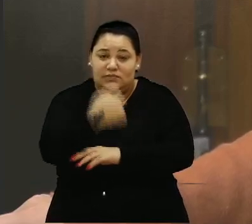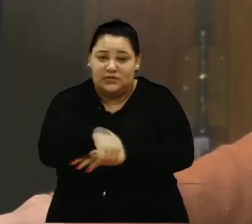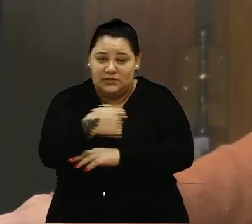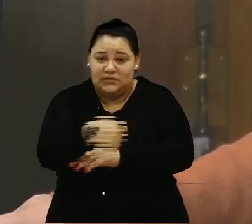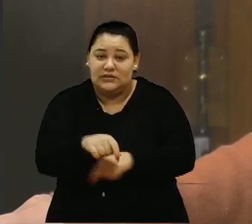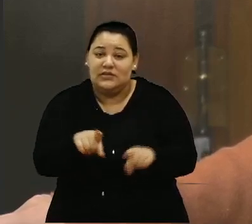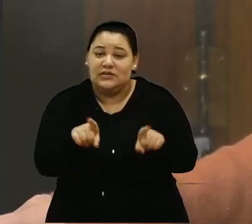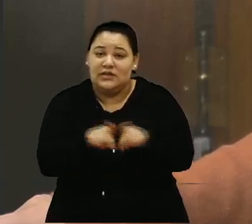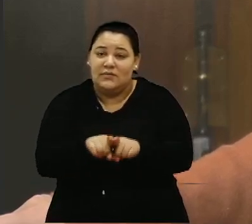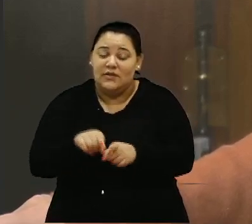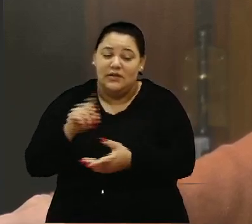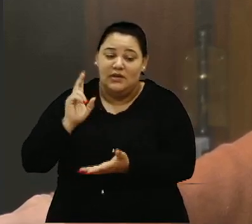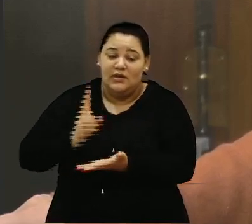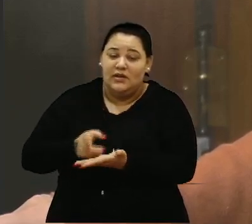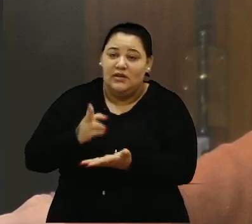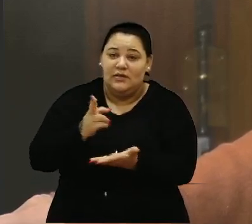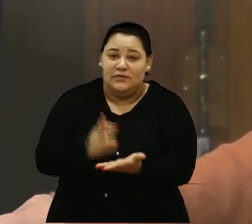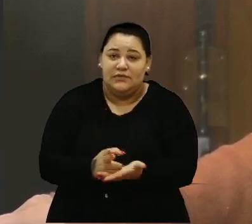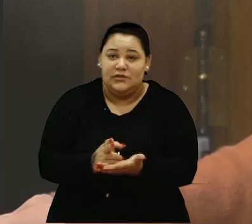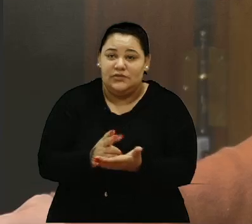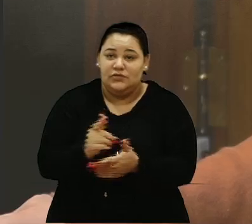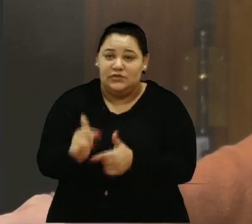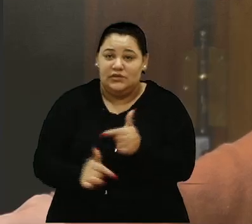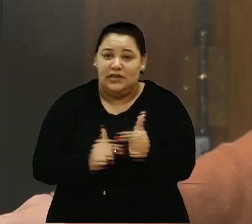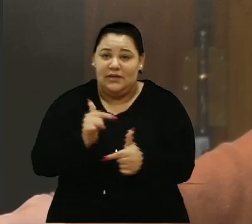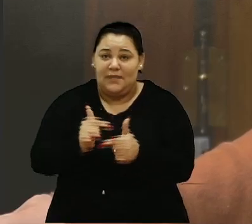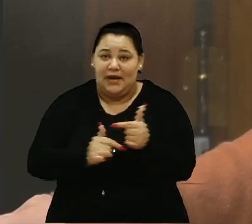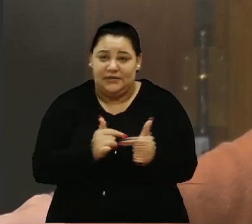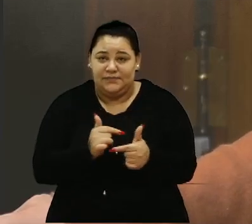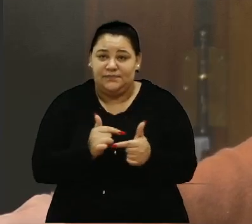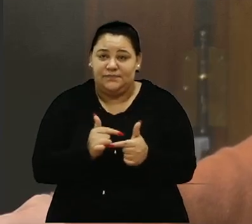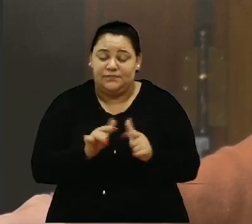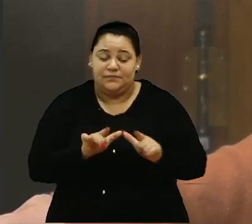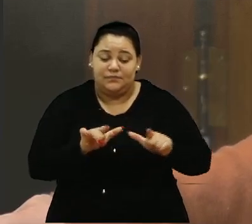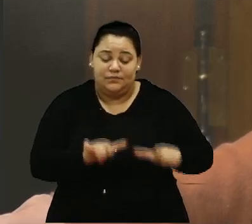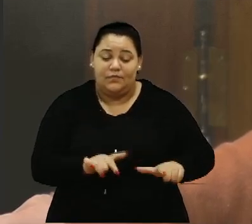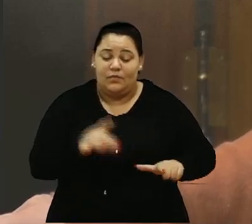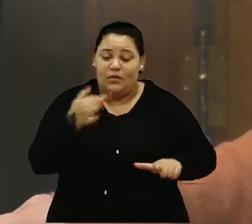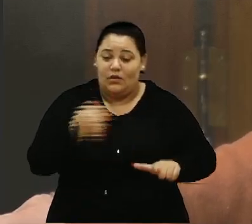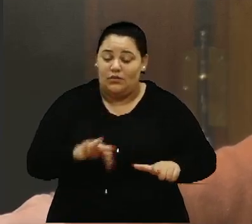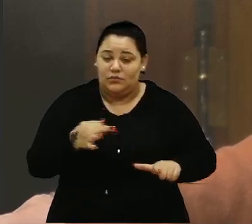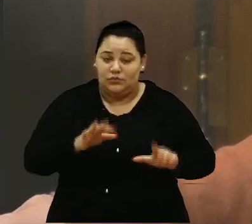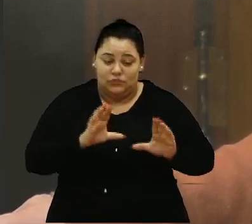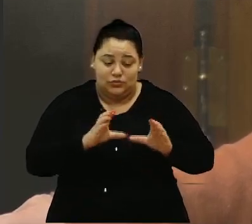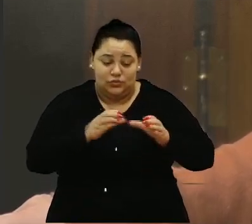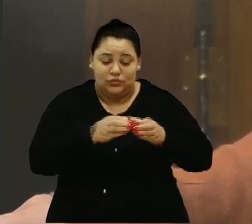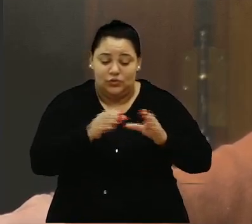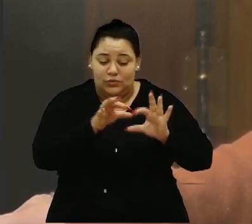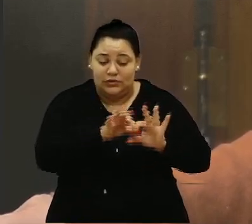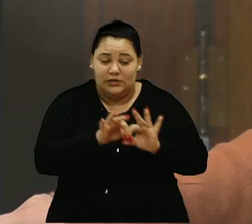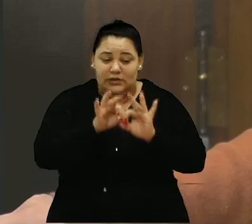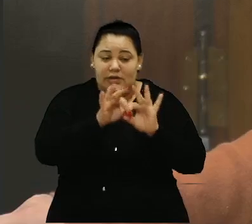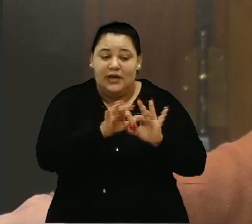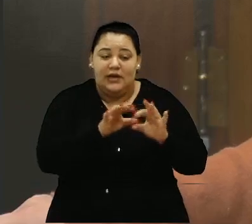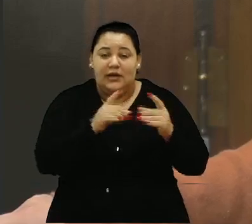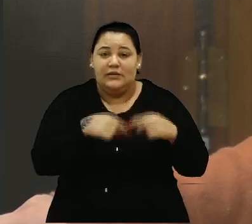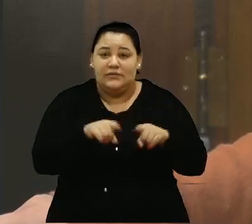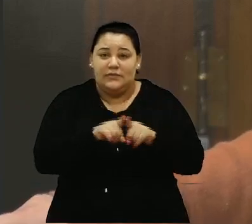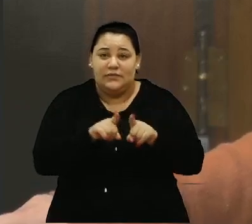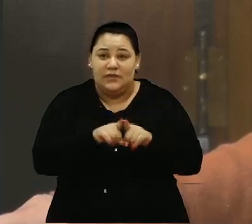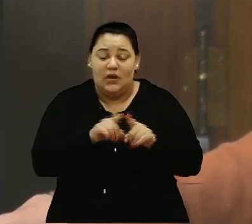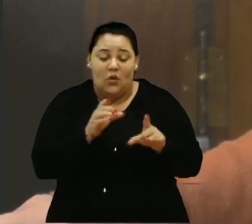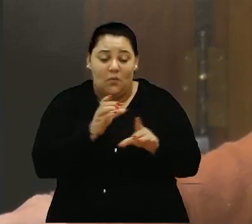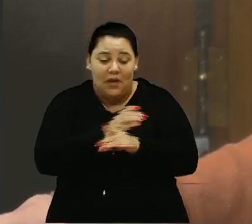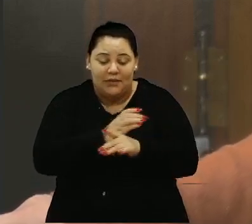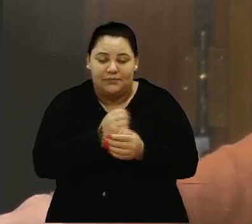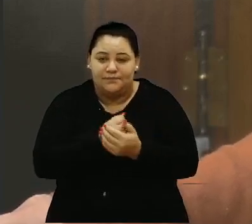uma continuidade ao serviço do ambulatório da dor, com uma equipe integral e multidisciplinar. Então, para